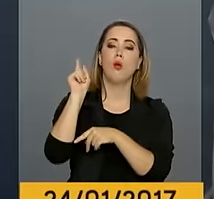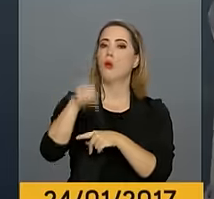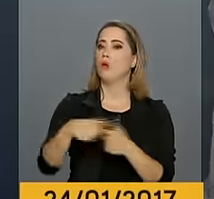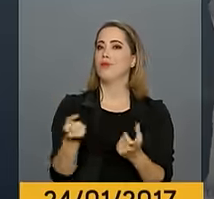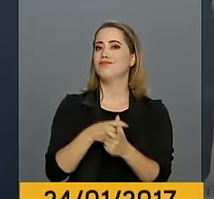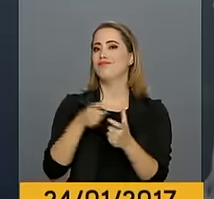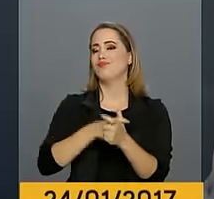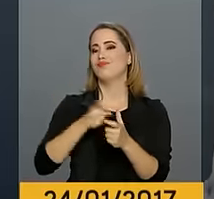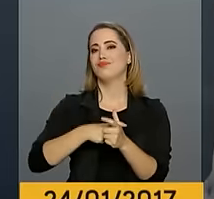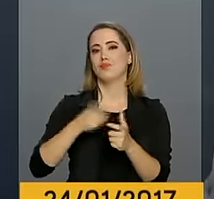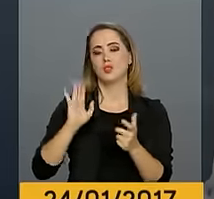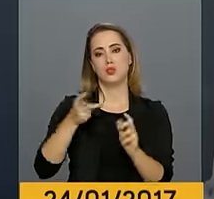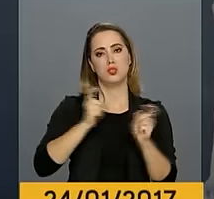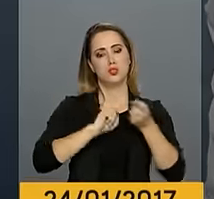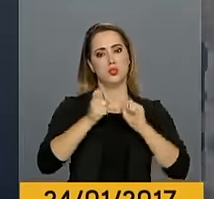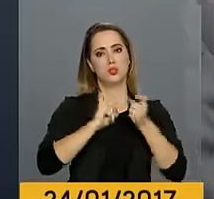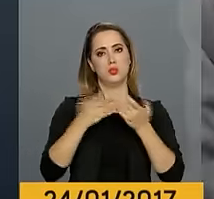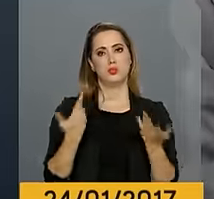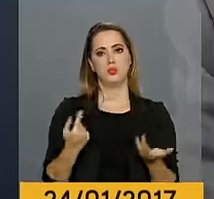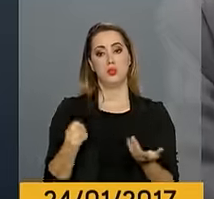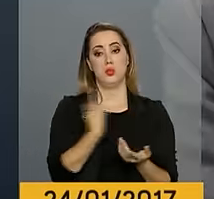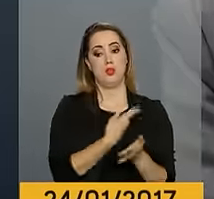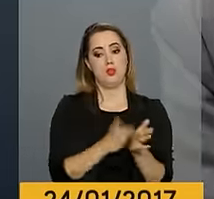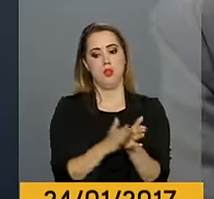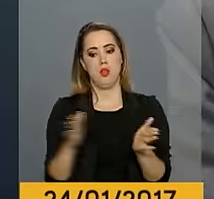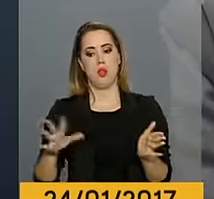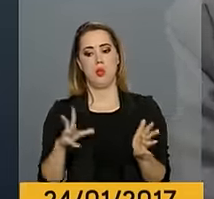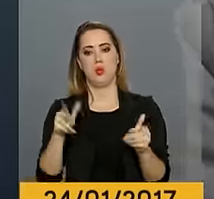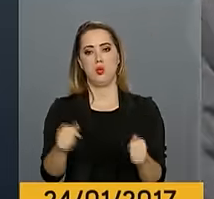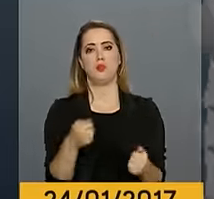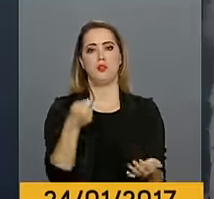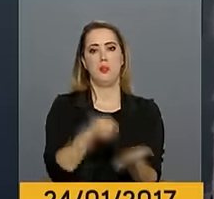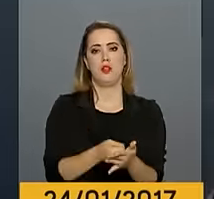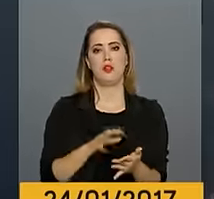muito bem, nesse brevíssimo tempo, nós não só pagamos todas as